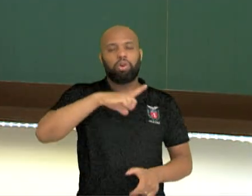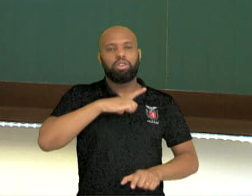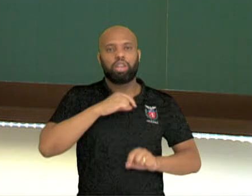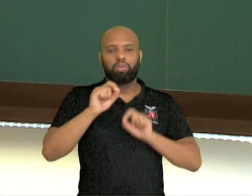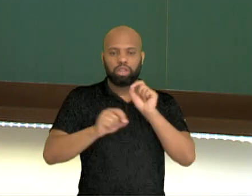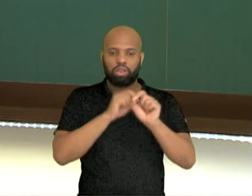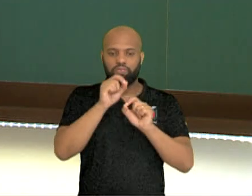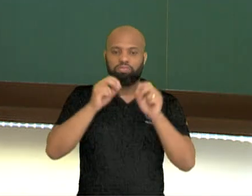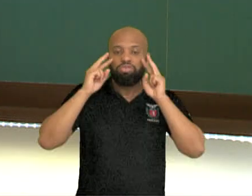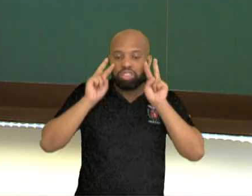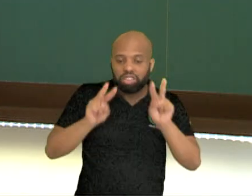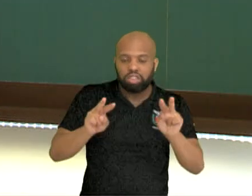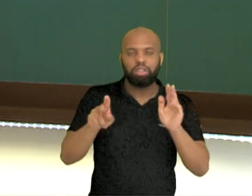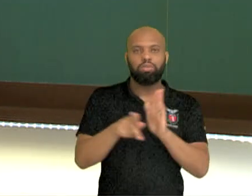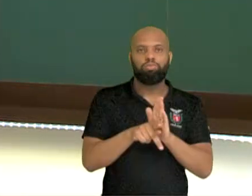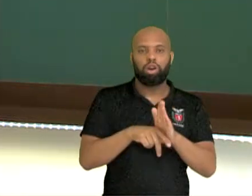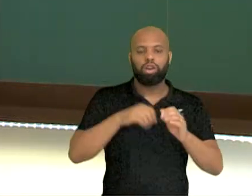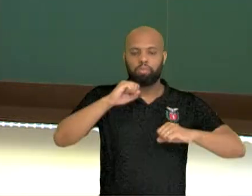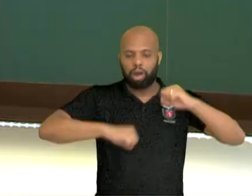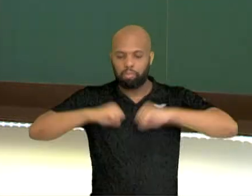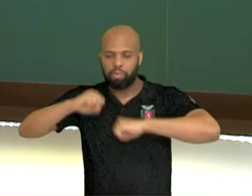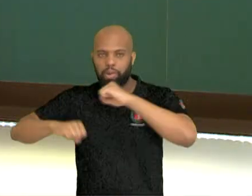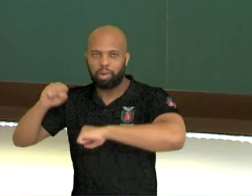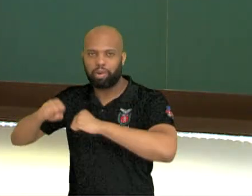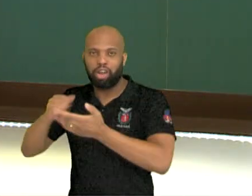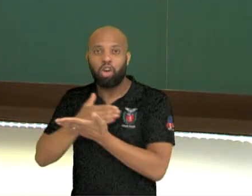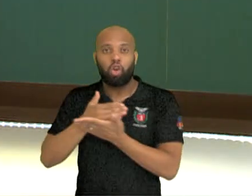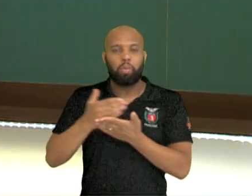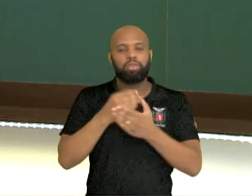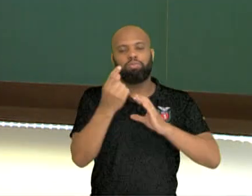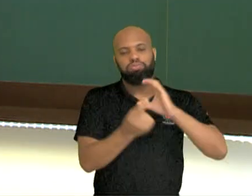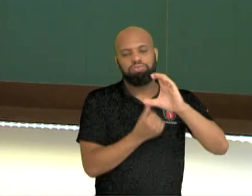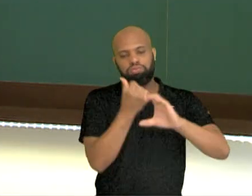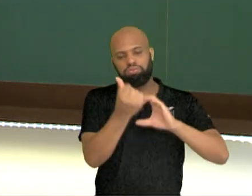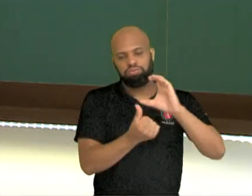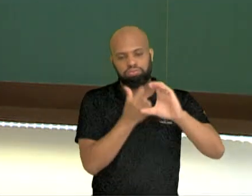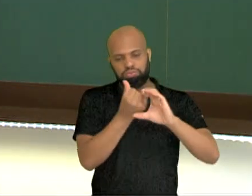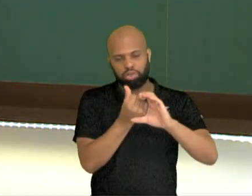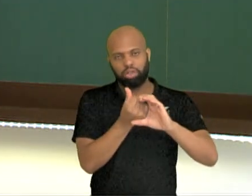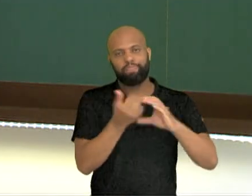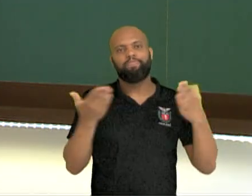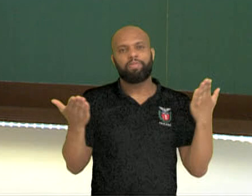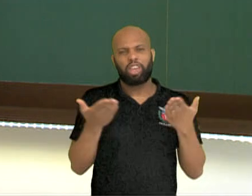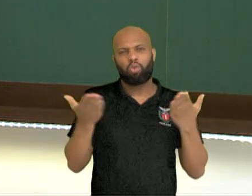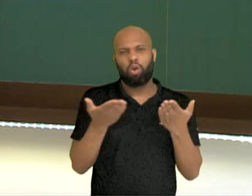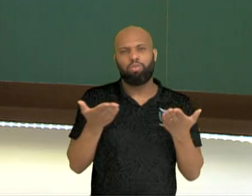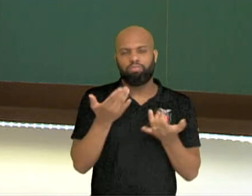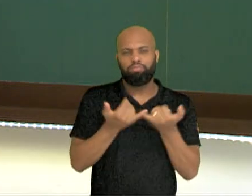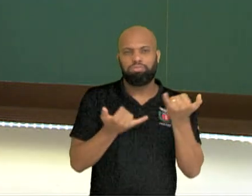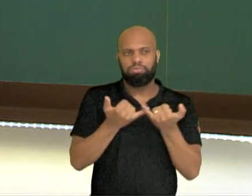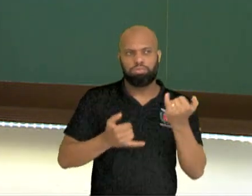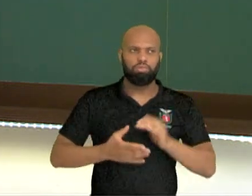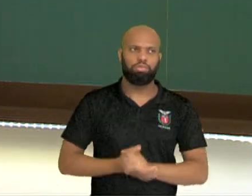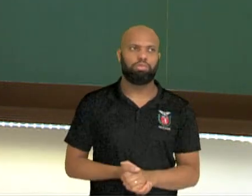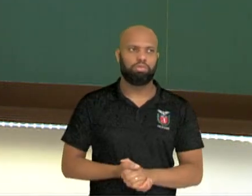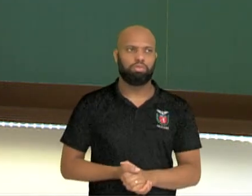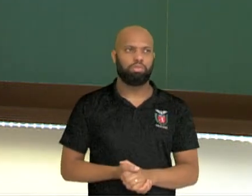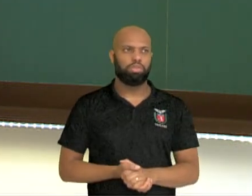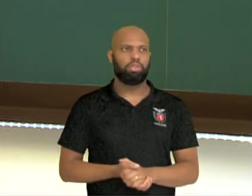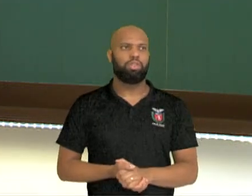capitalismo, nós começamos um modelo ainda mais moderno, né, de política e de sociedade, como é hoje. Beleza? Vamos